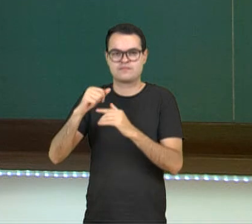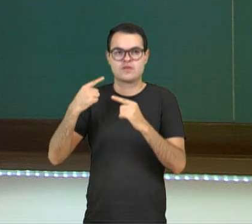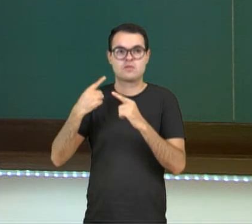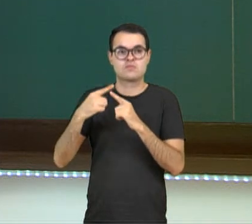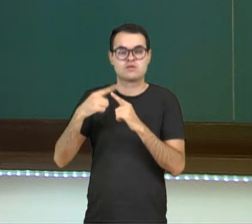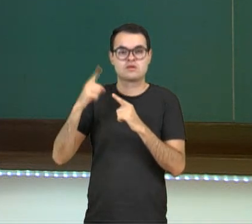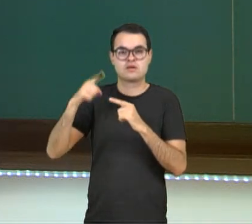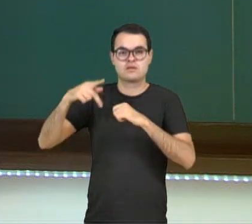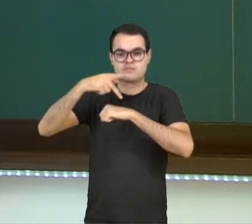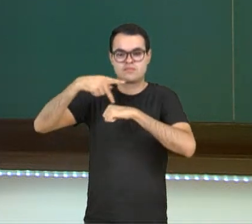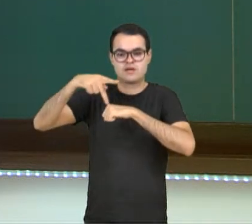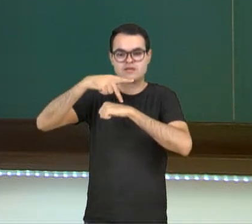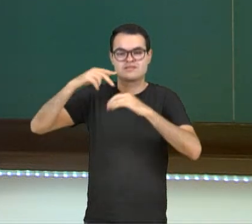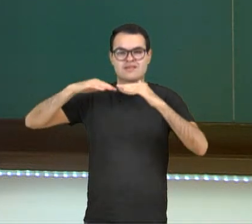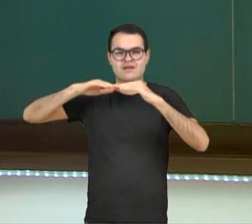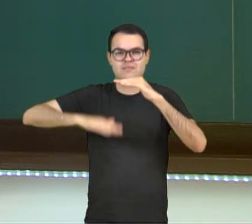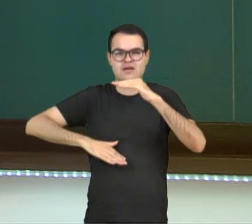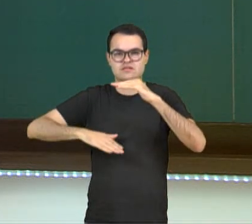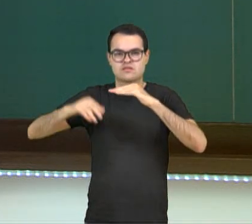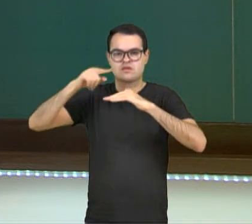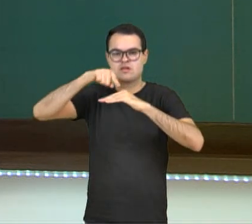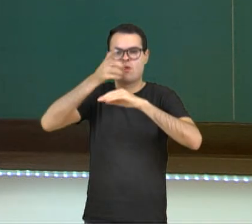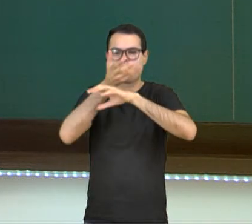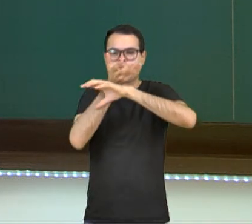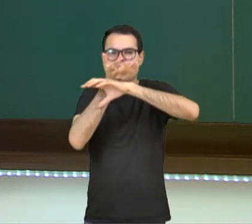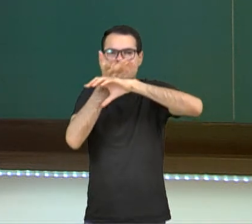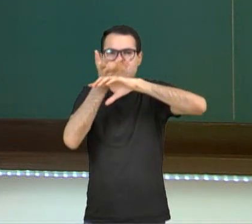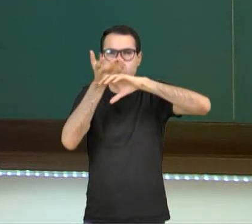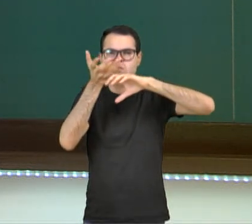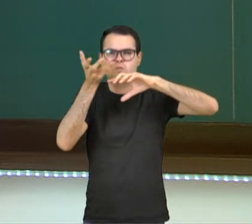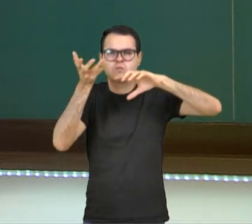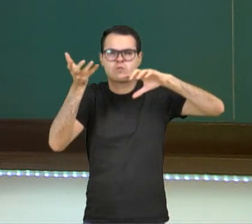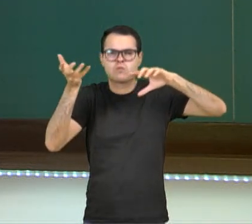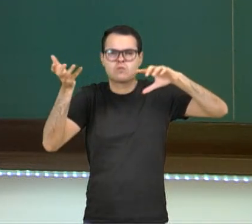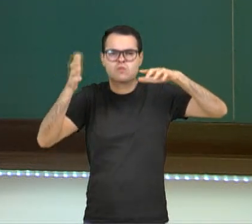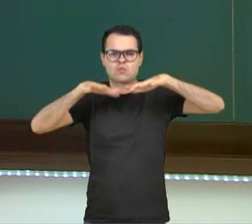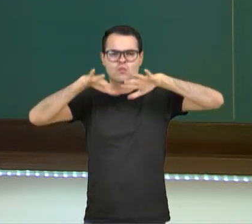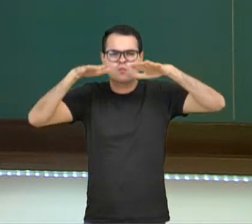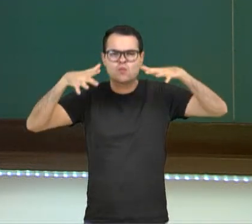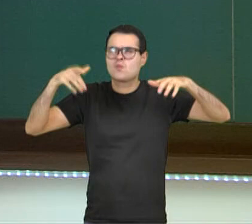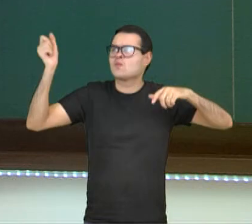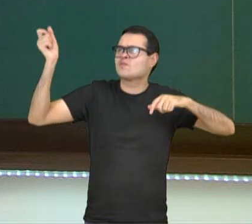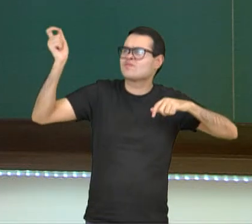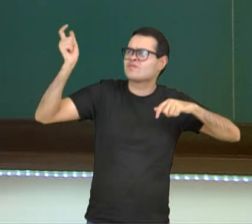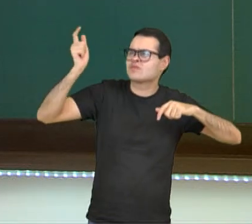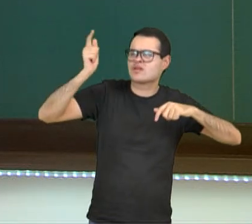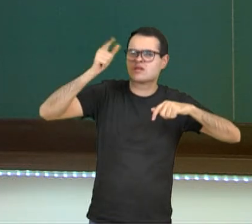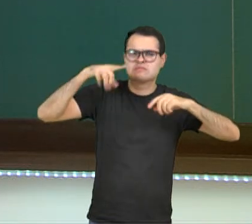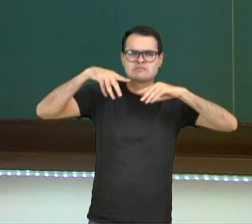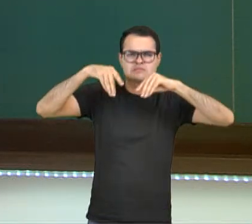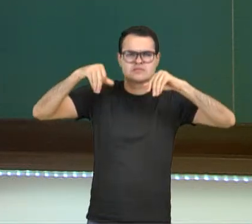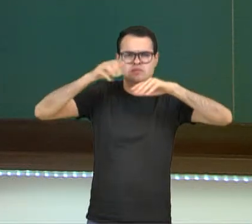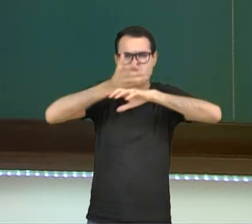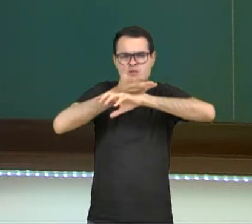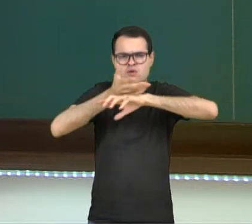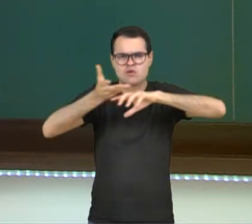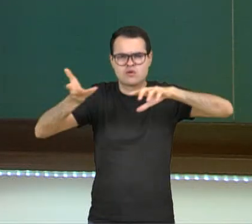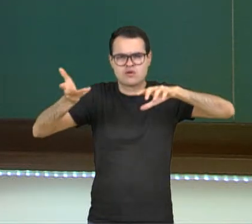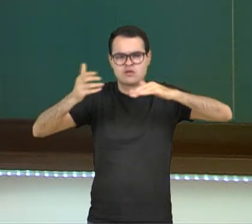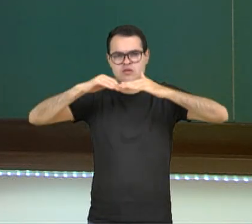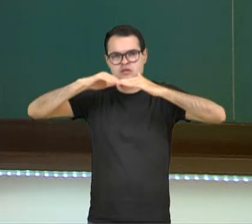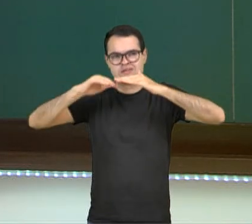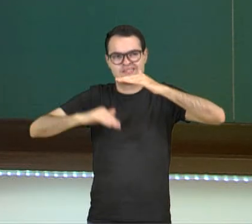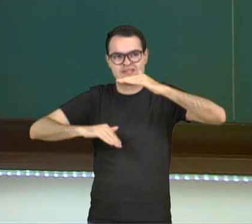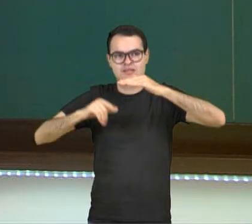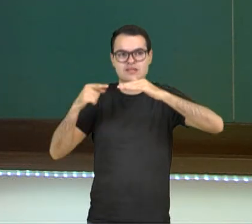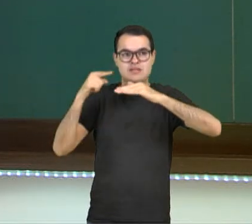são países abaixo do deserto do Saara, tá? E África do Norte, que seria essa parte aqui, cinza,